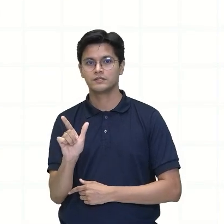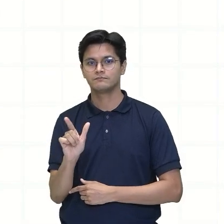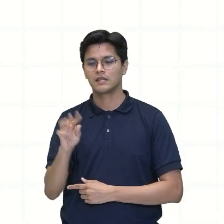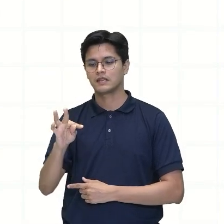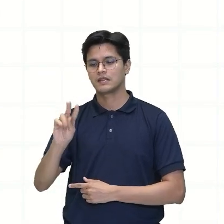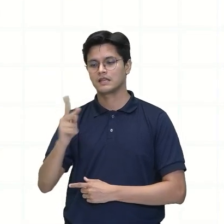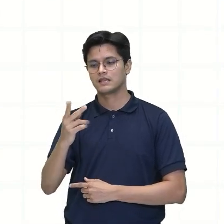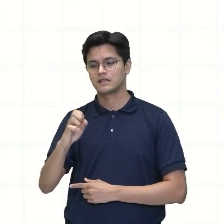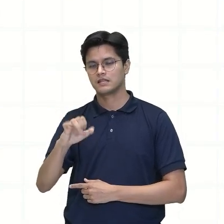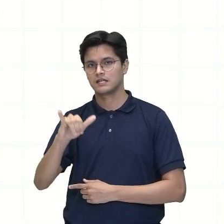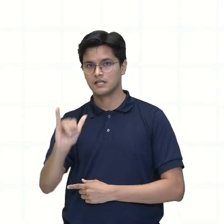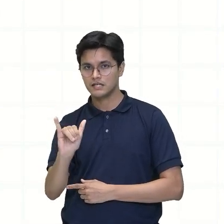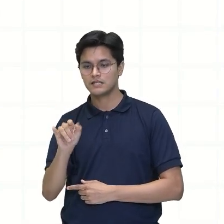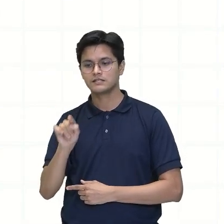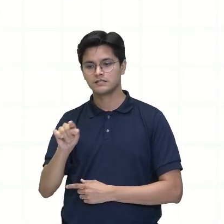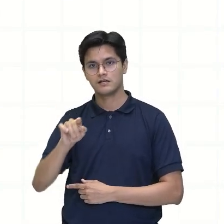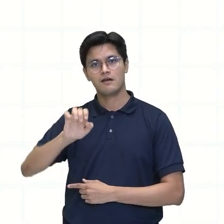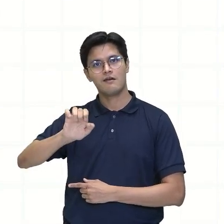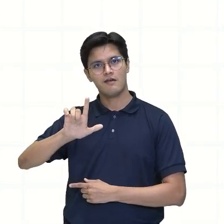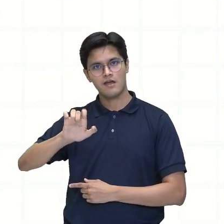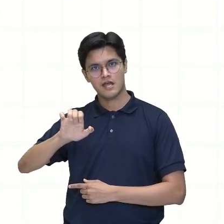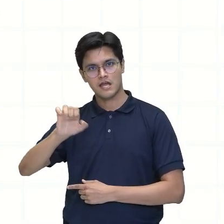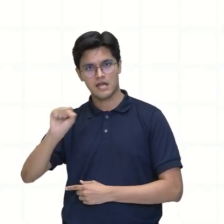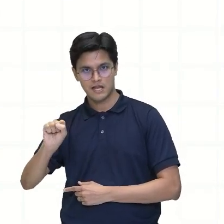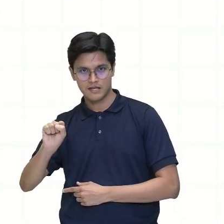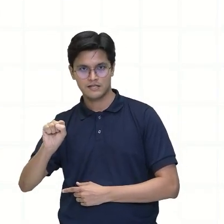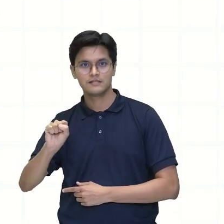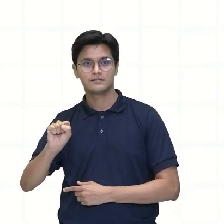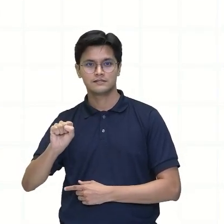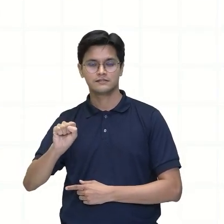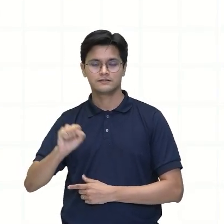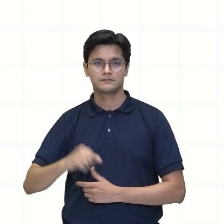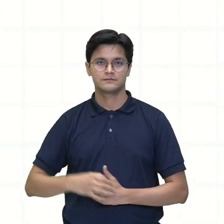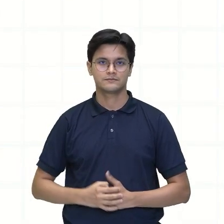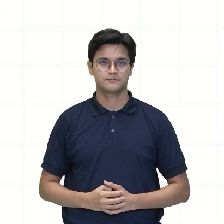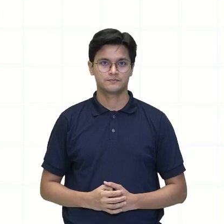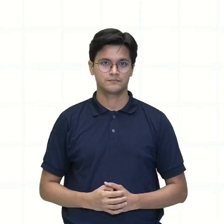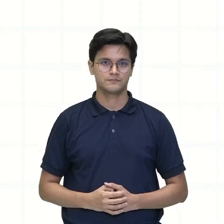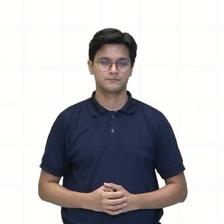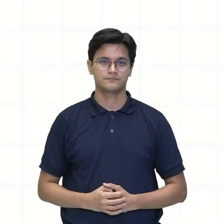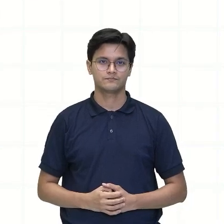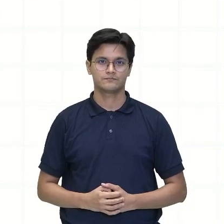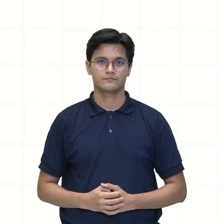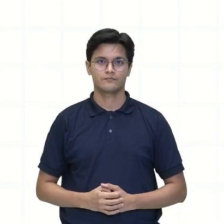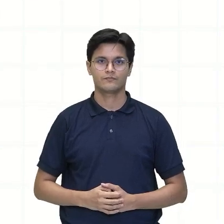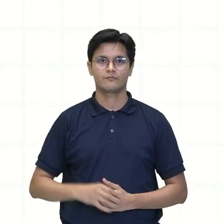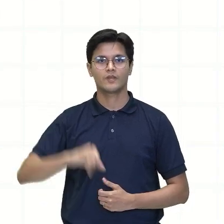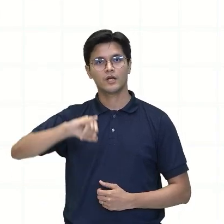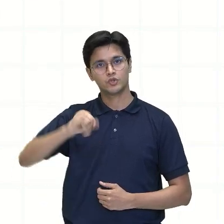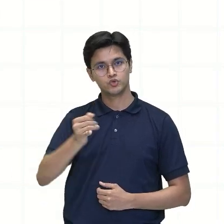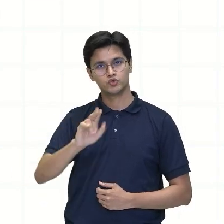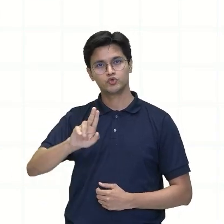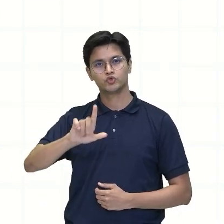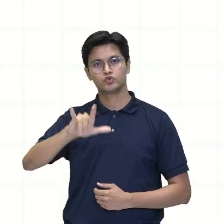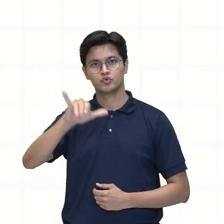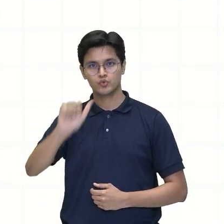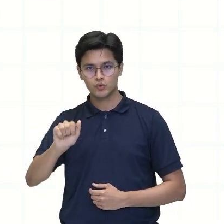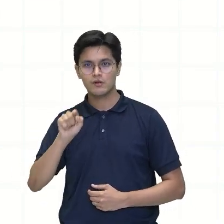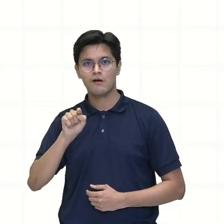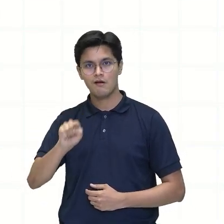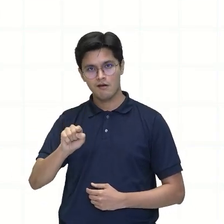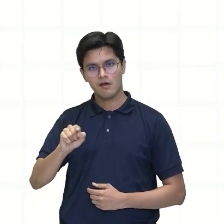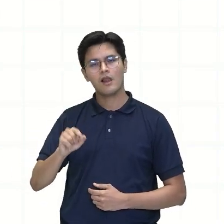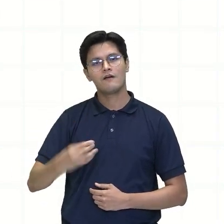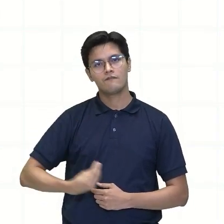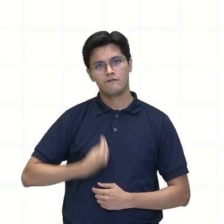estudantes. Julia is from the USA. A Julia é dos Estados Unidos. Para não repetir